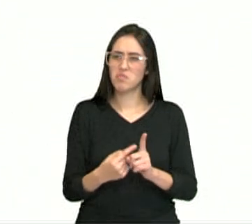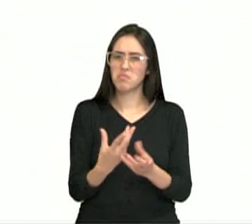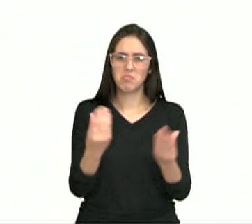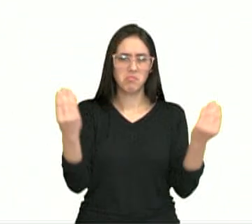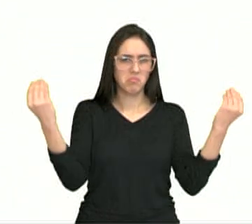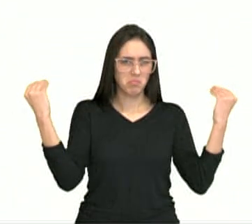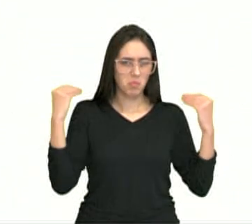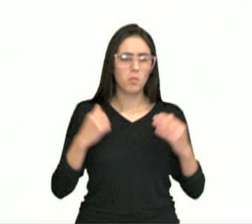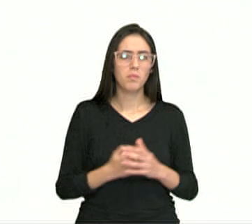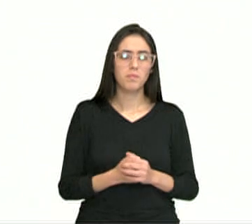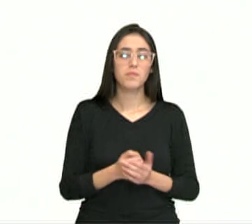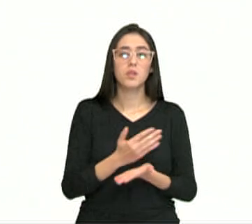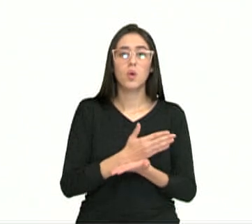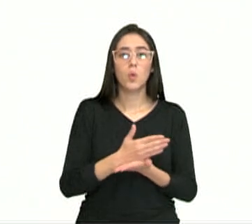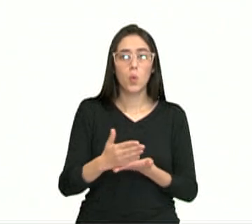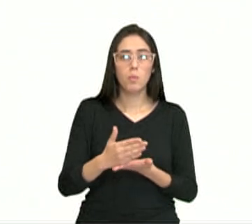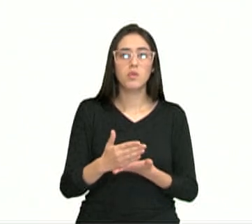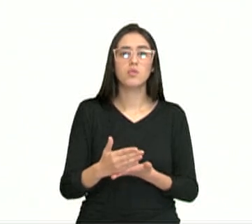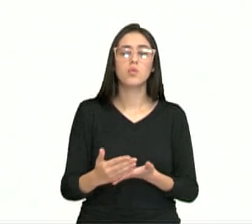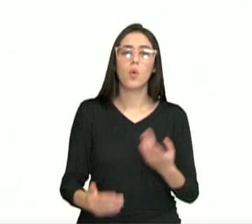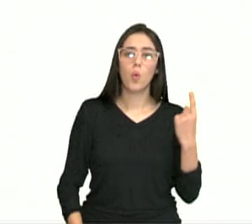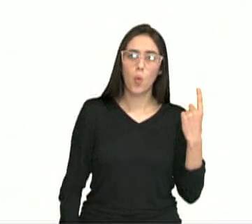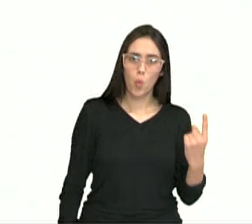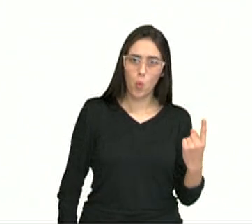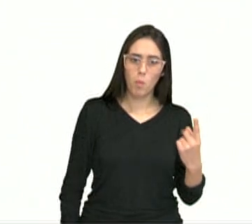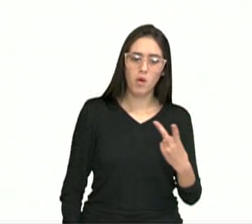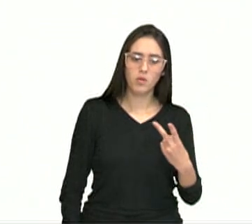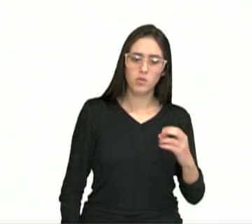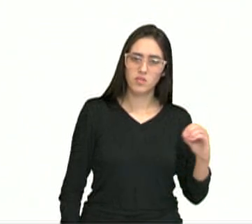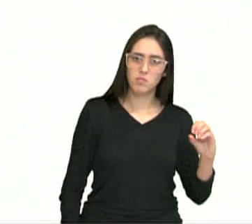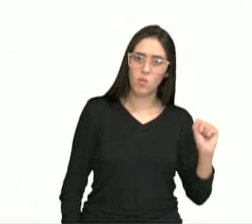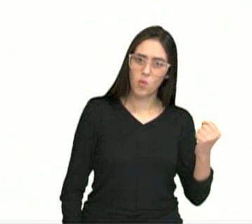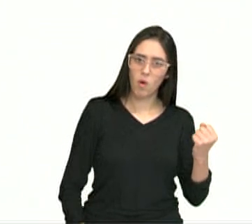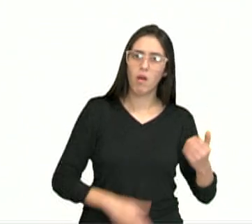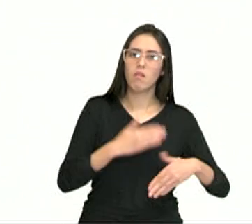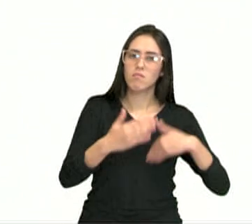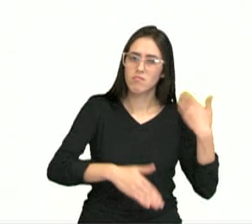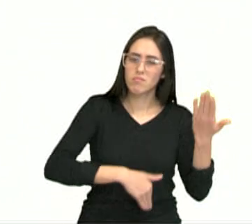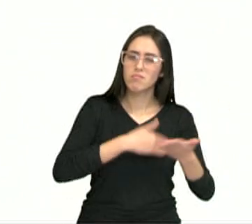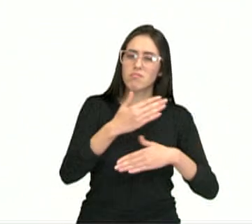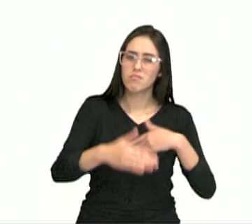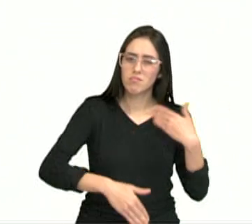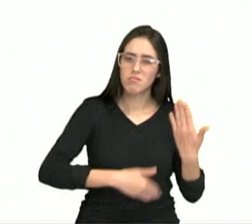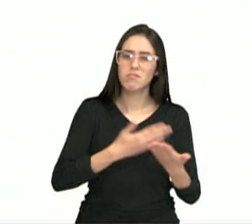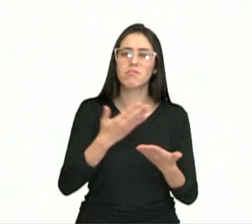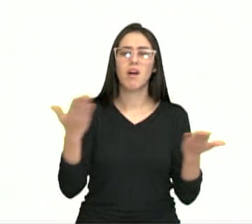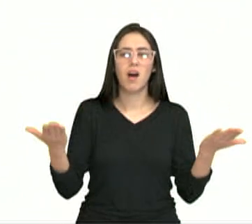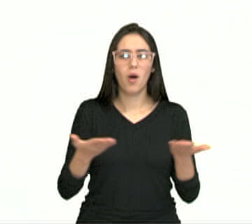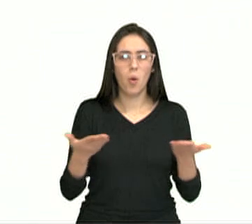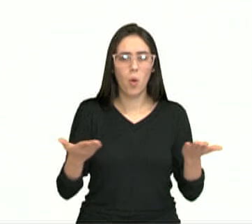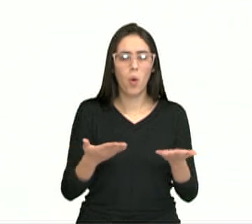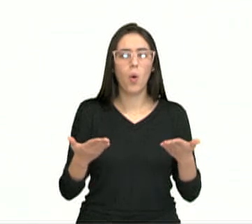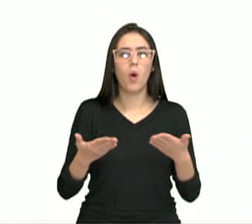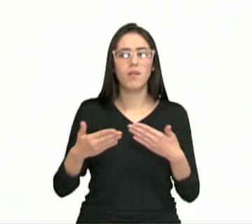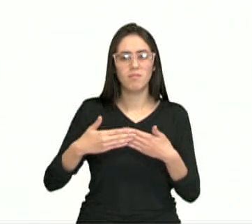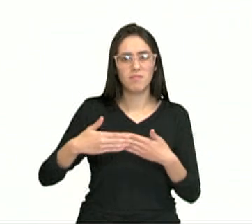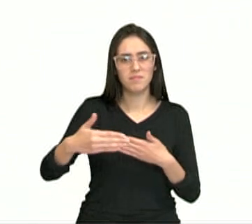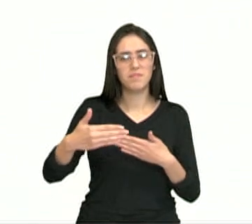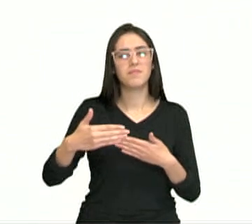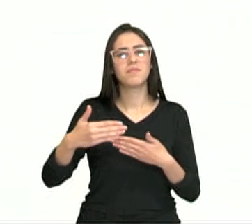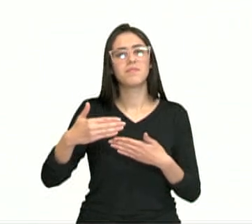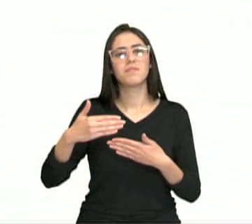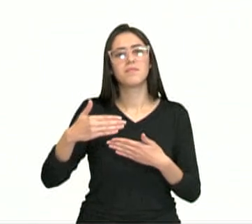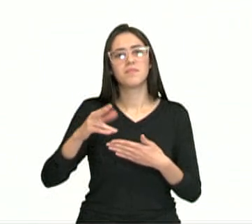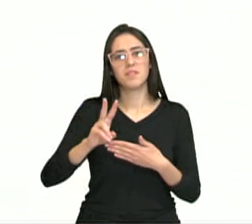variantes. Começou com uma, em 2008 já tinha 3, e agora nas Olimpíadas do Japão, né, as Olimpíadas de Tóquio,